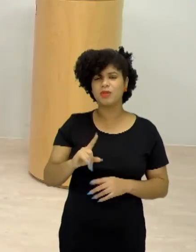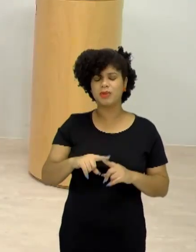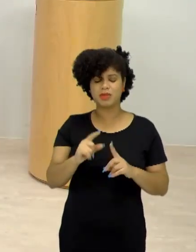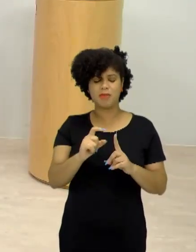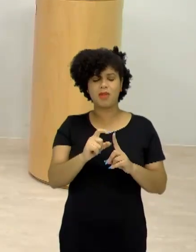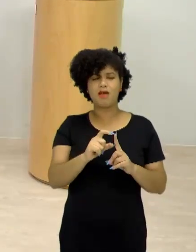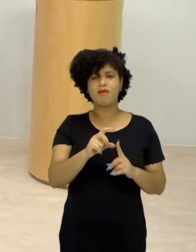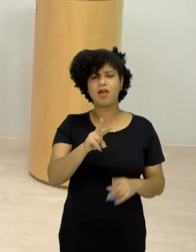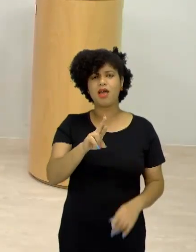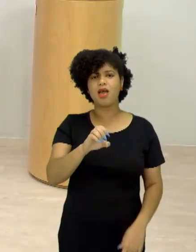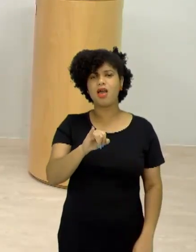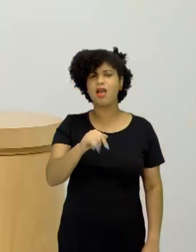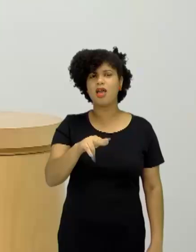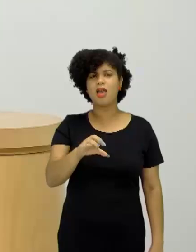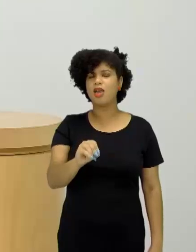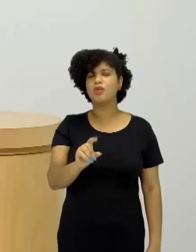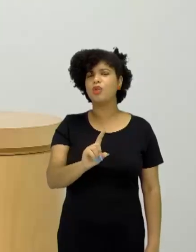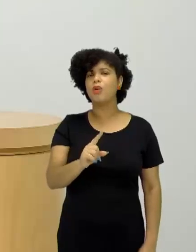Brasil?